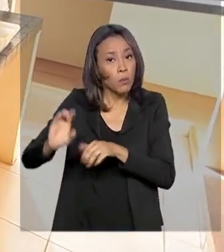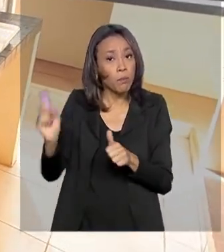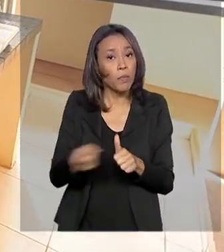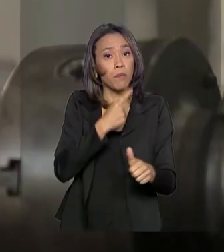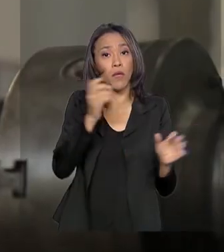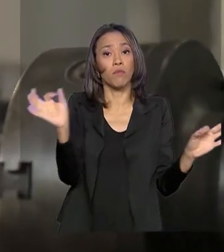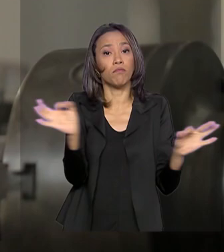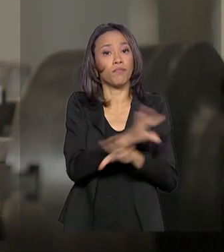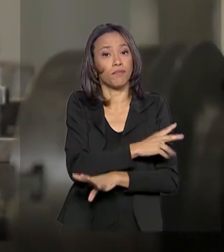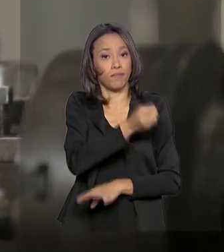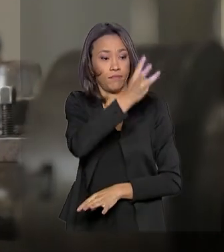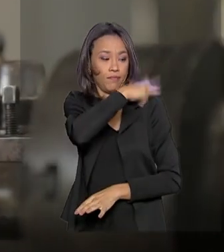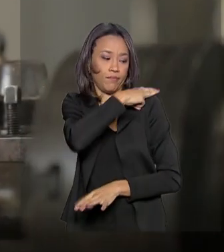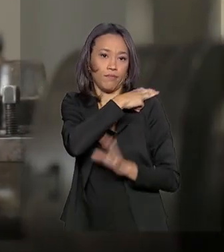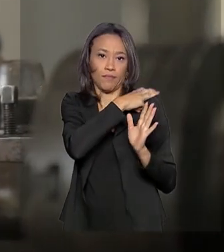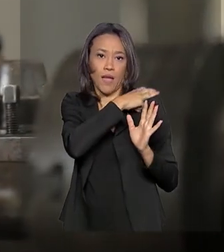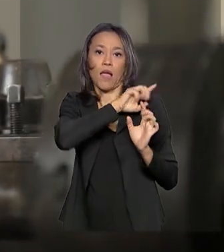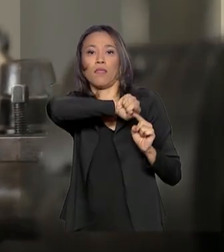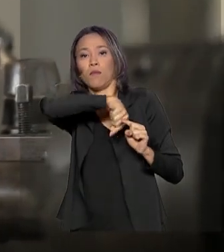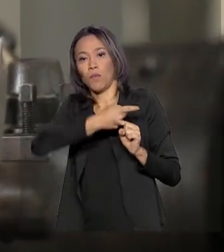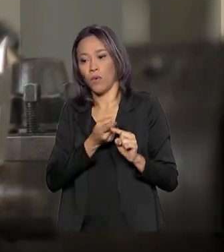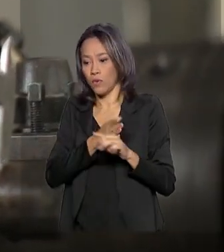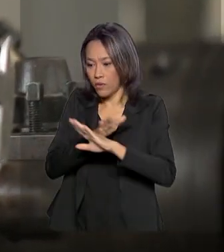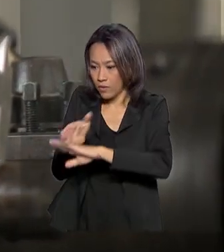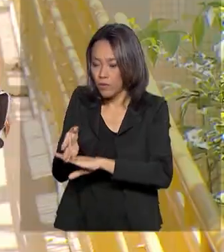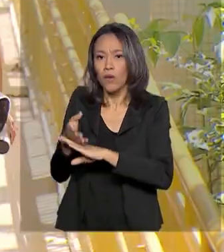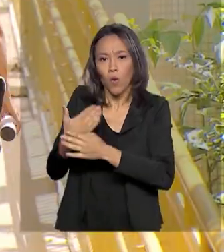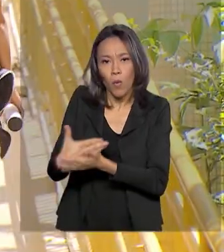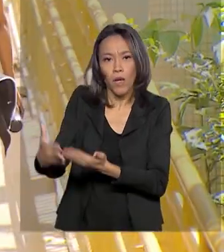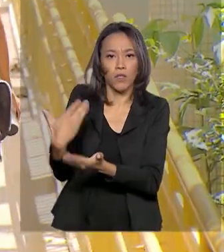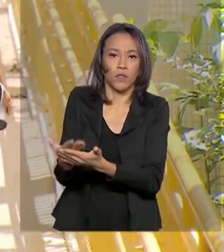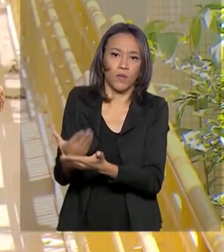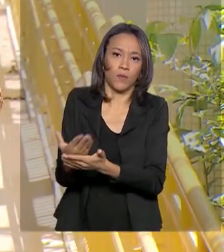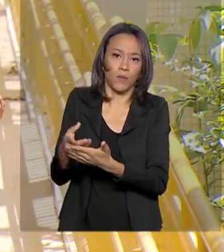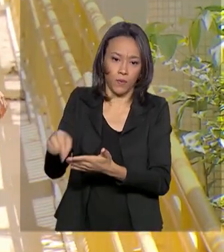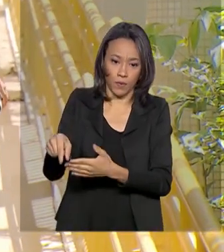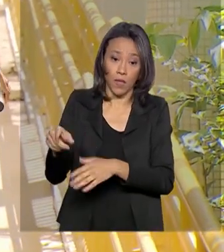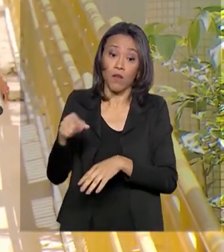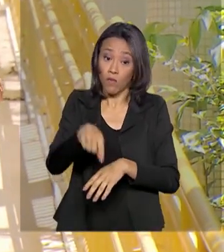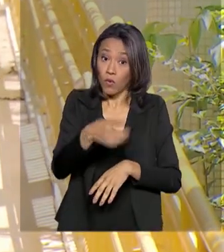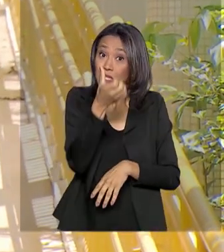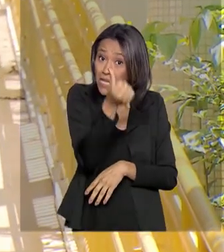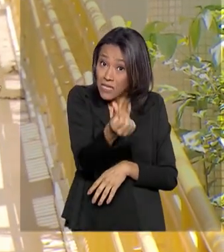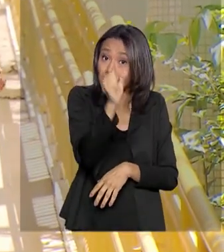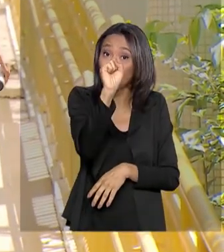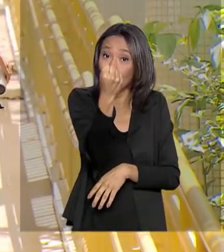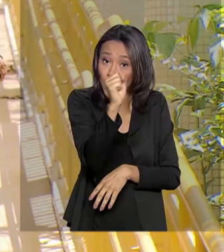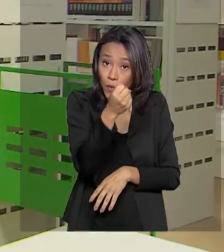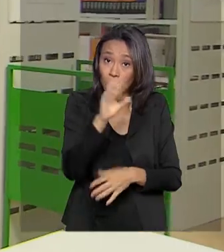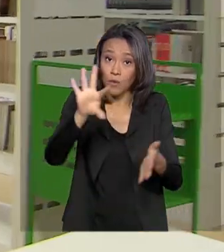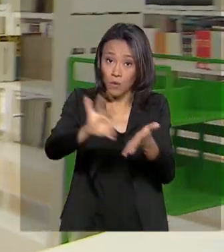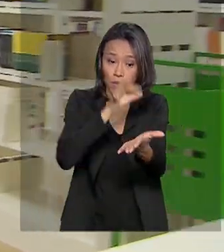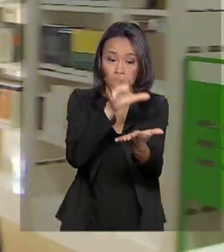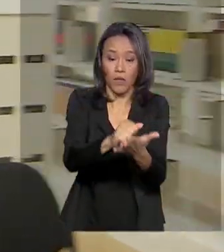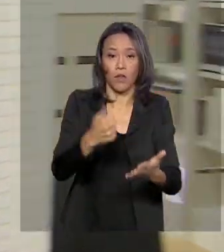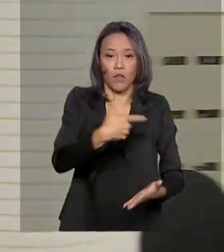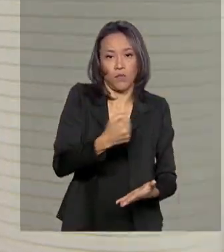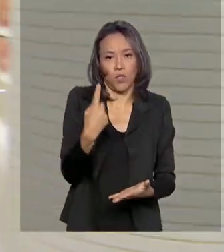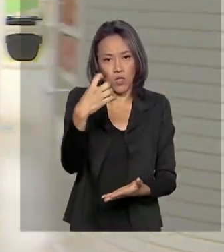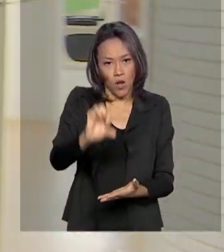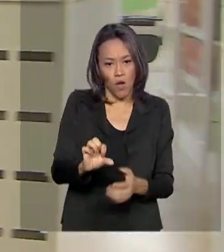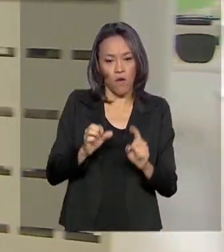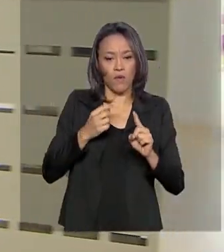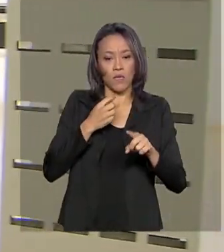ensino médio. Só nesta modalidade foram mais 68 mil matrículas em 2019, 7